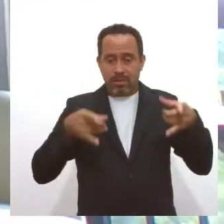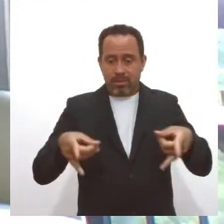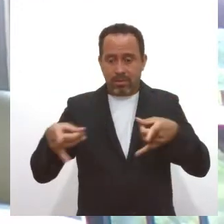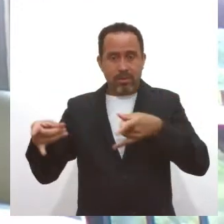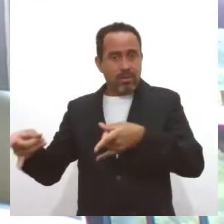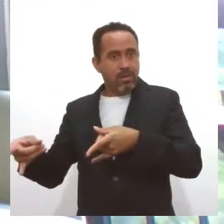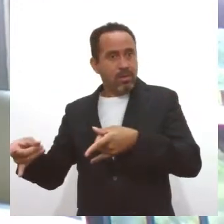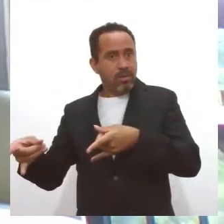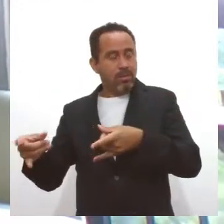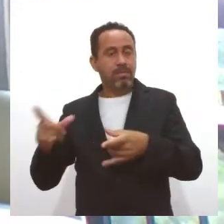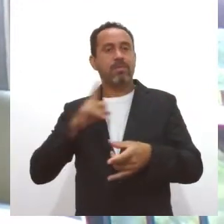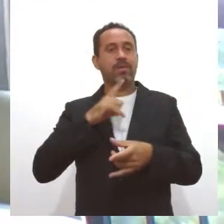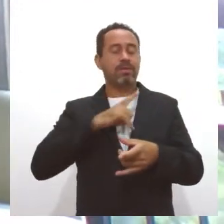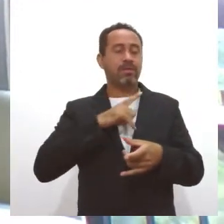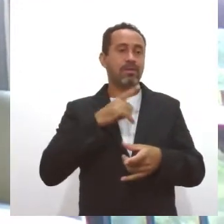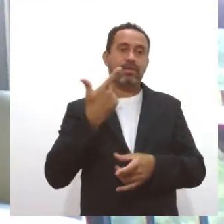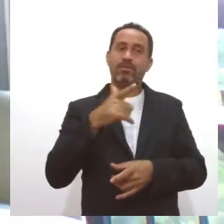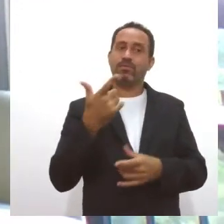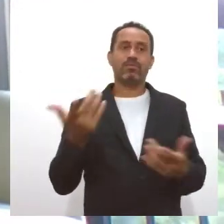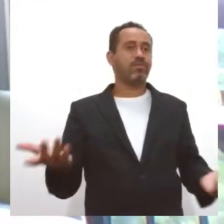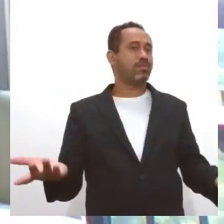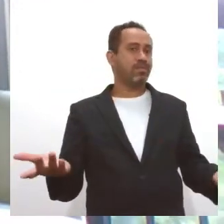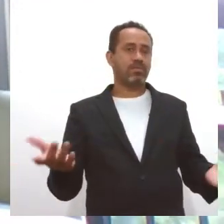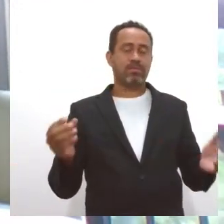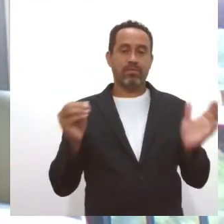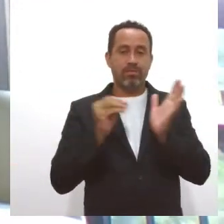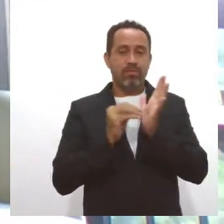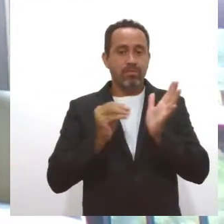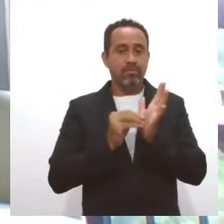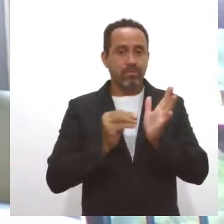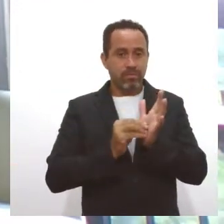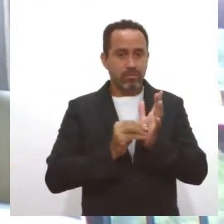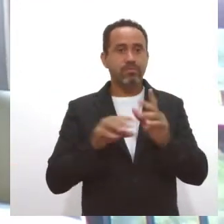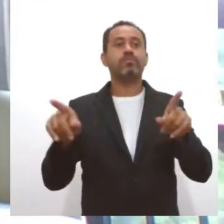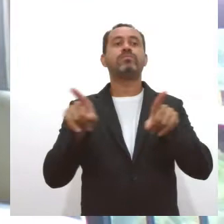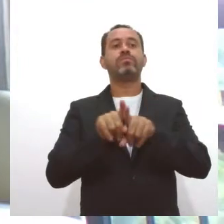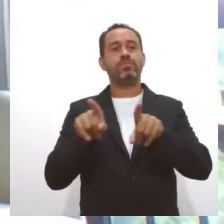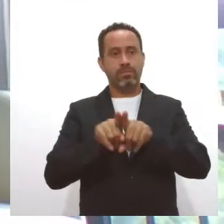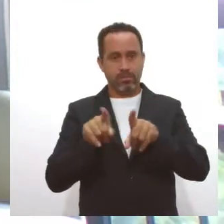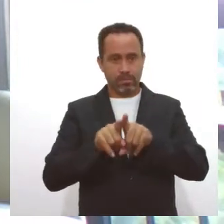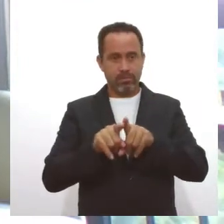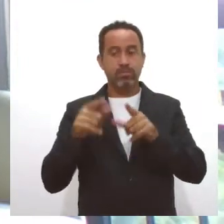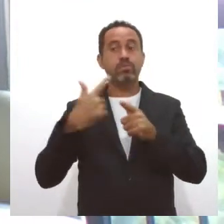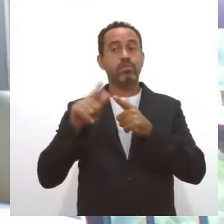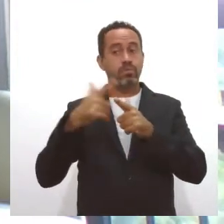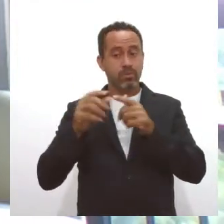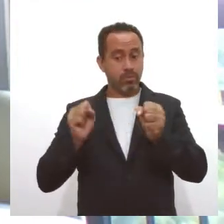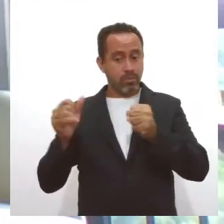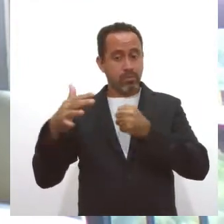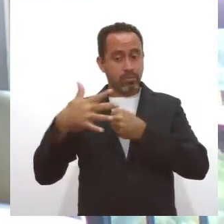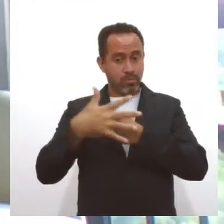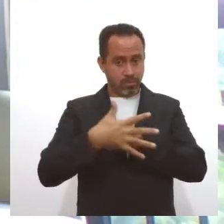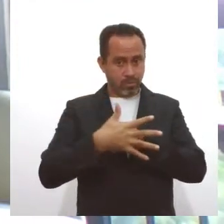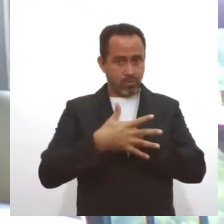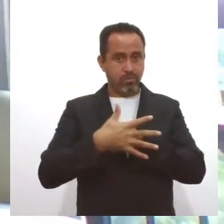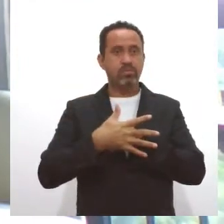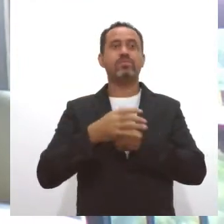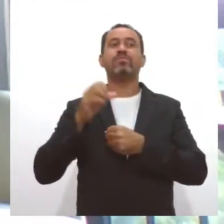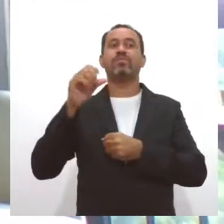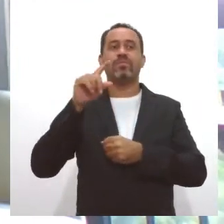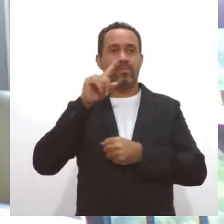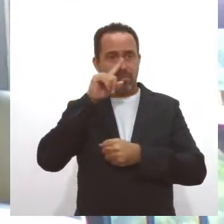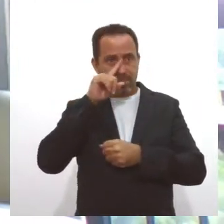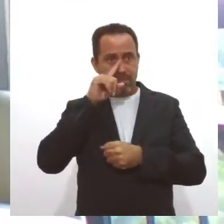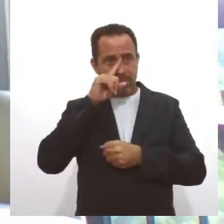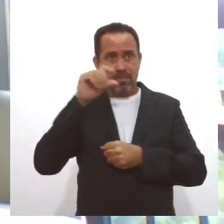suficientes para poder fazer o atendimento à população. Além de que, os casos que chegaram de COVID realmente foram casos graves, segundo a